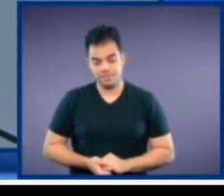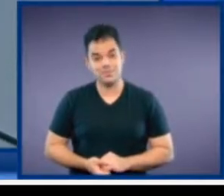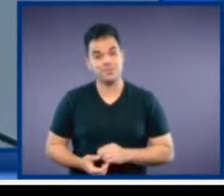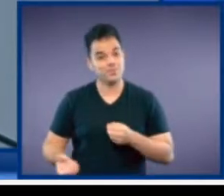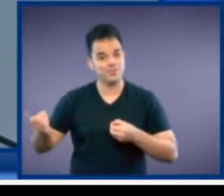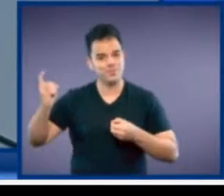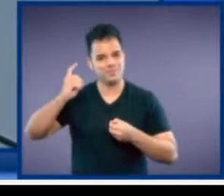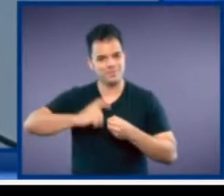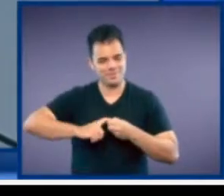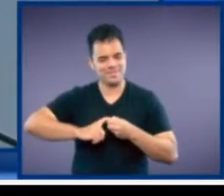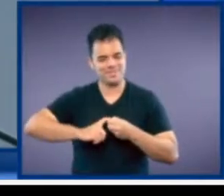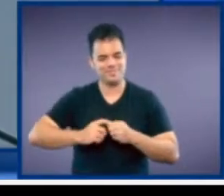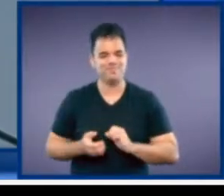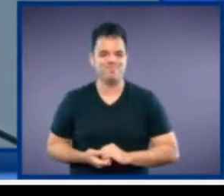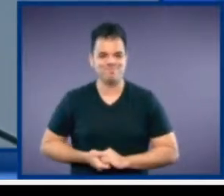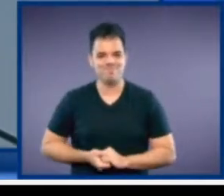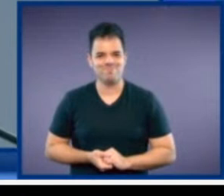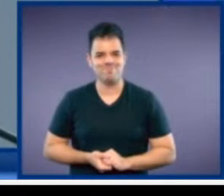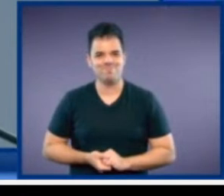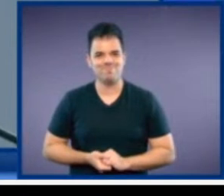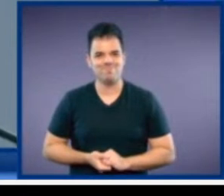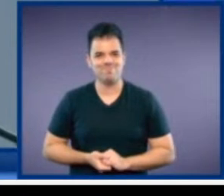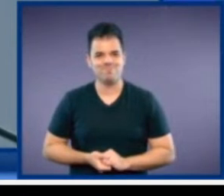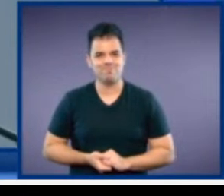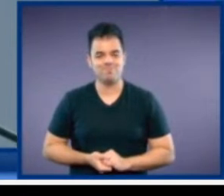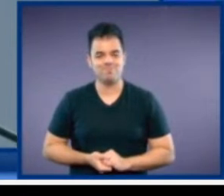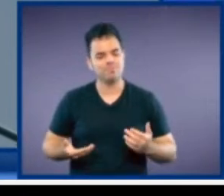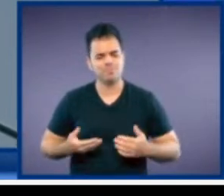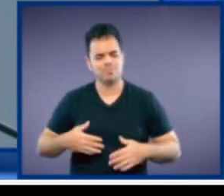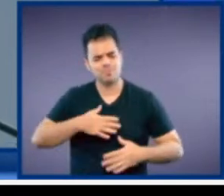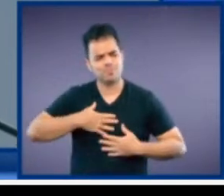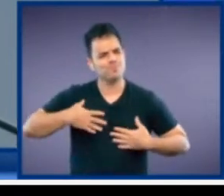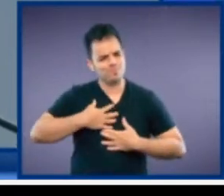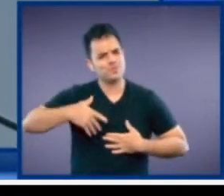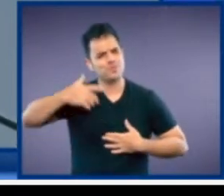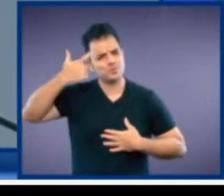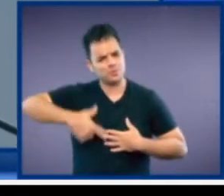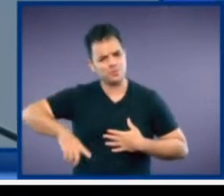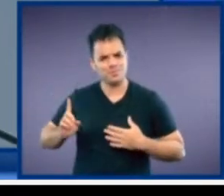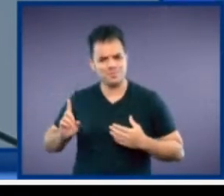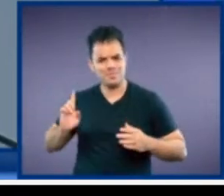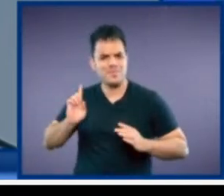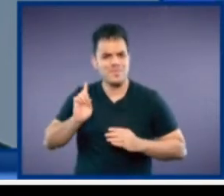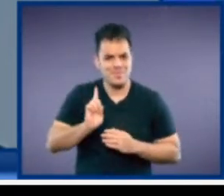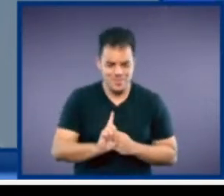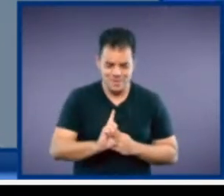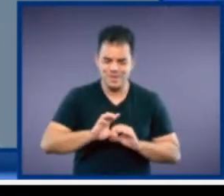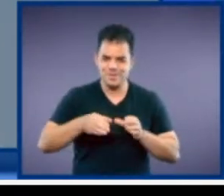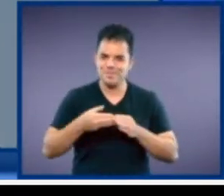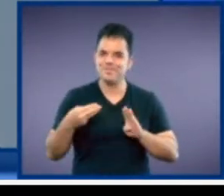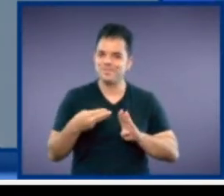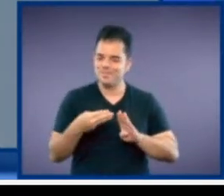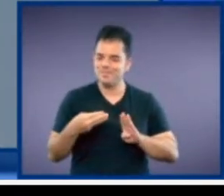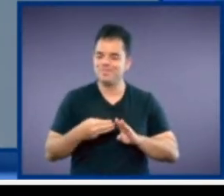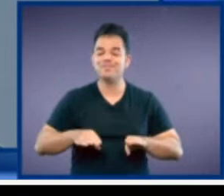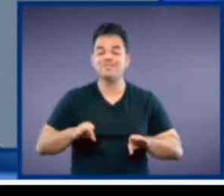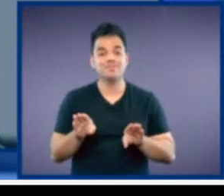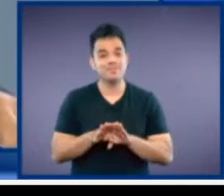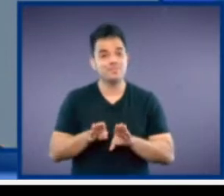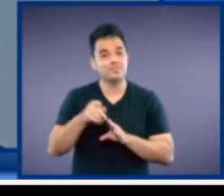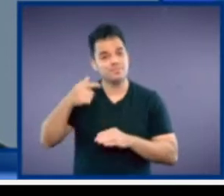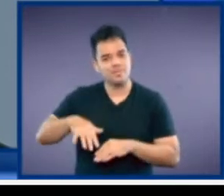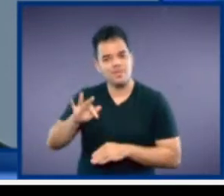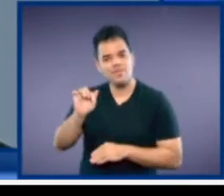Voltamos. É uma honra mais uma vez poder estar aqui e, como o Fábio